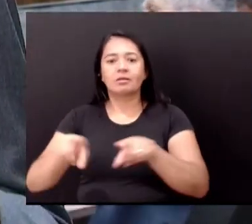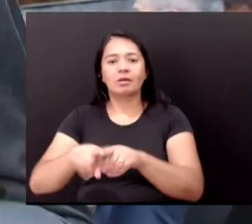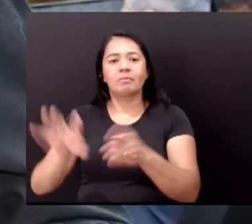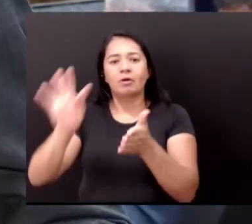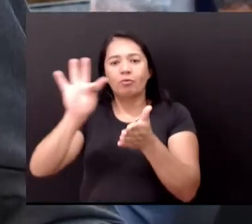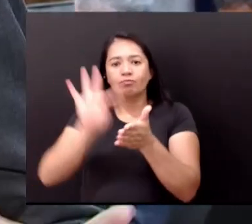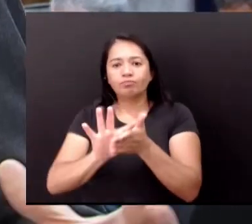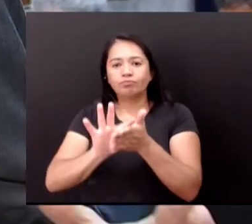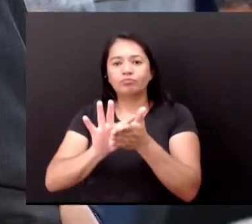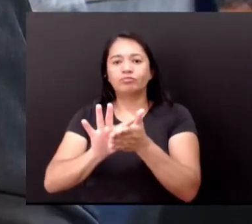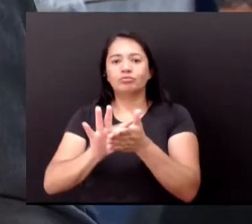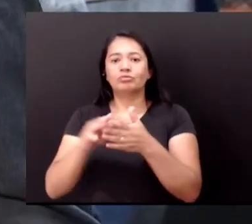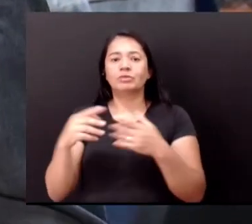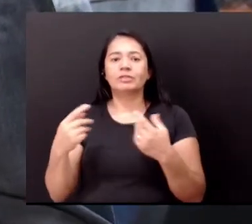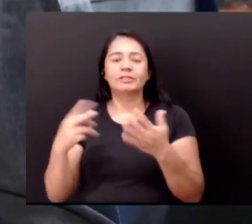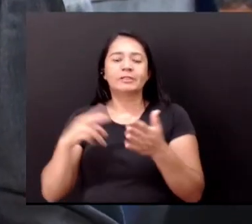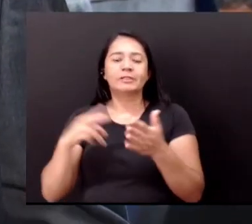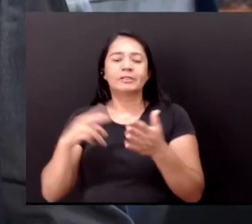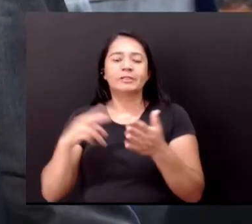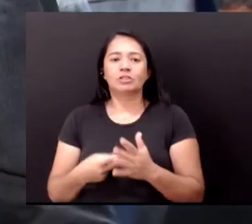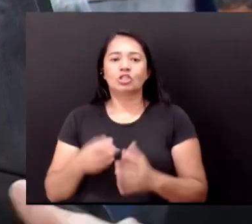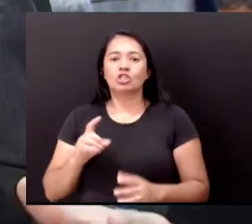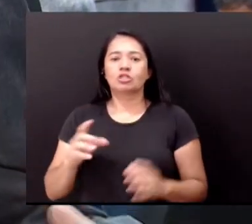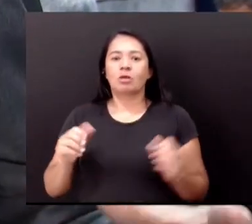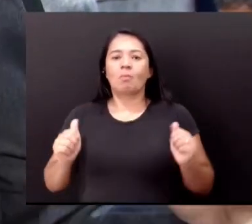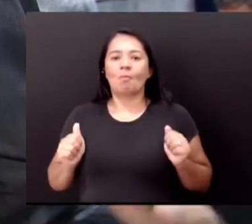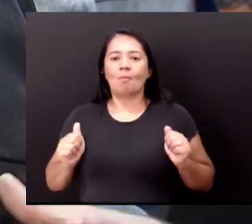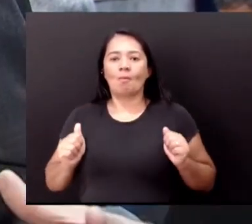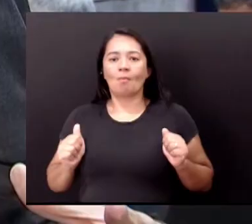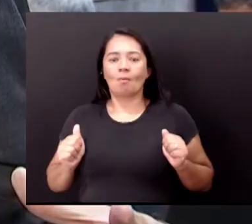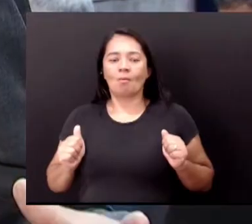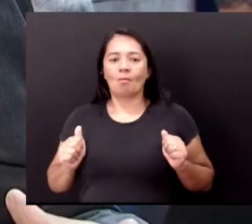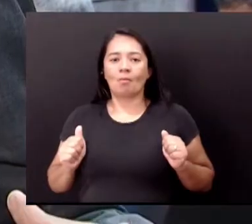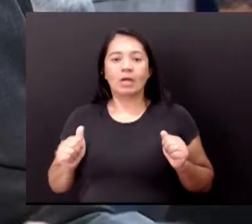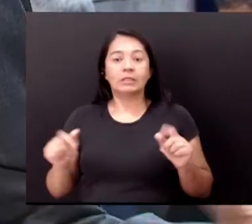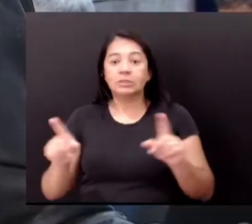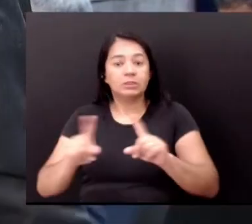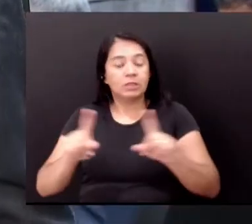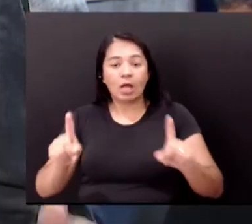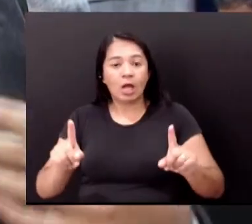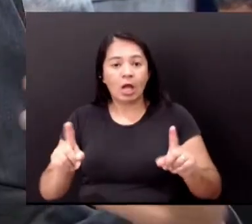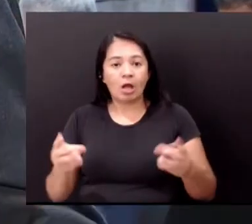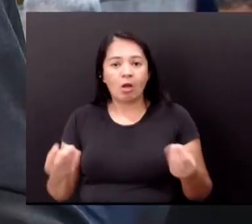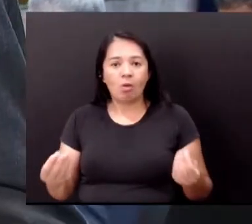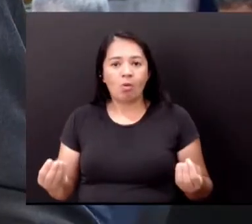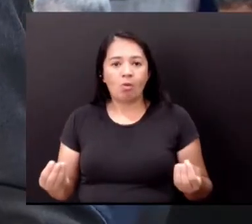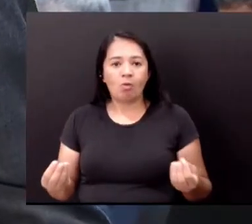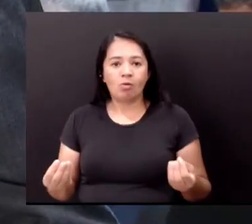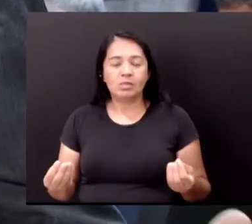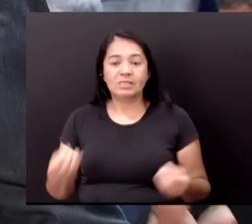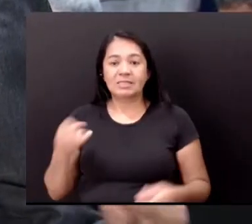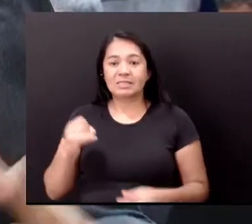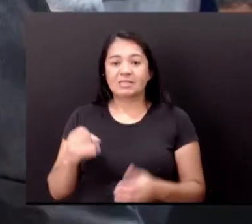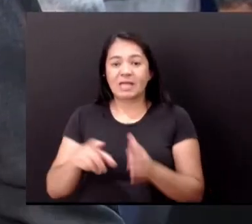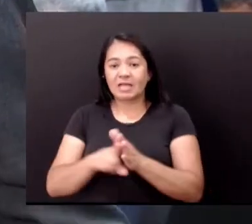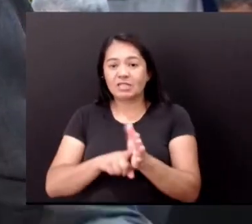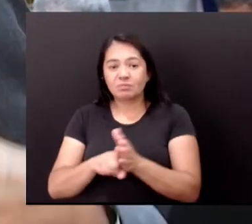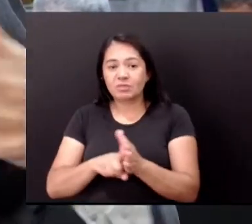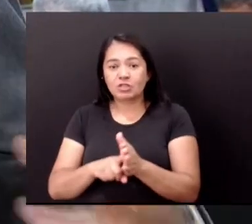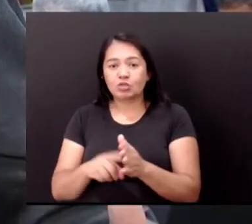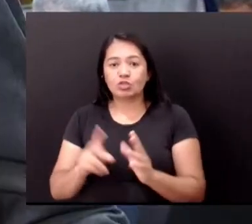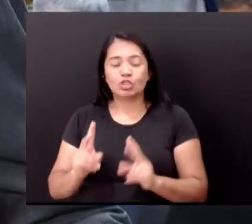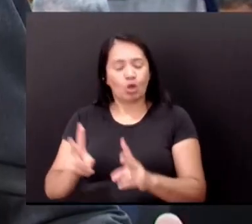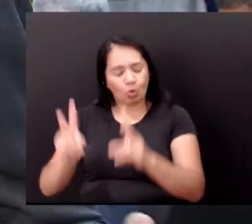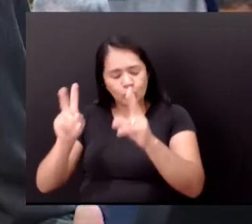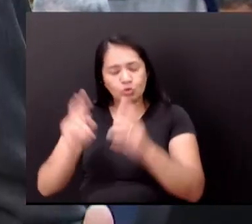não significa engessamento, não significa que as pesquisas não poderão continuar, que